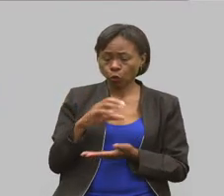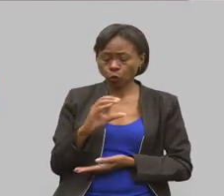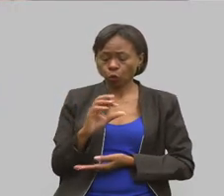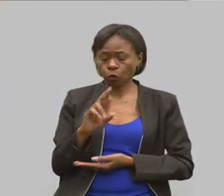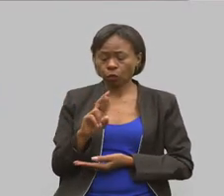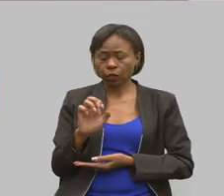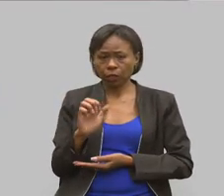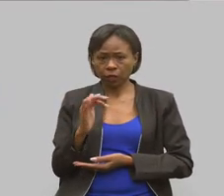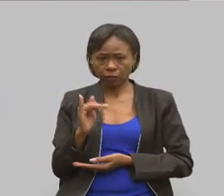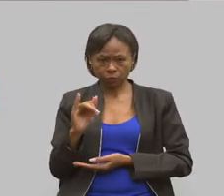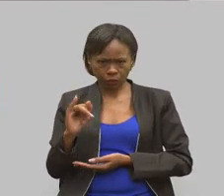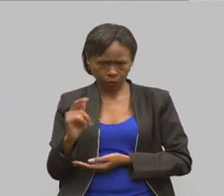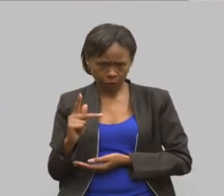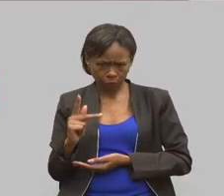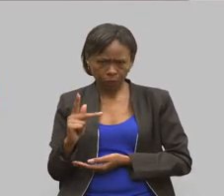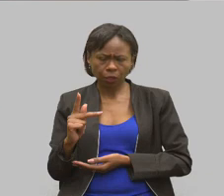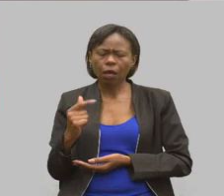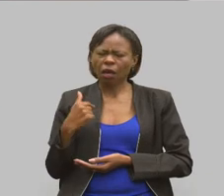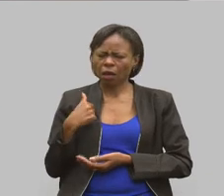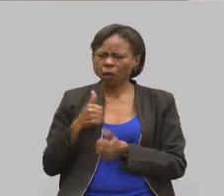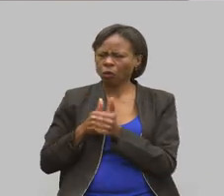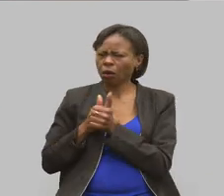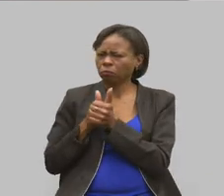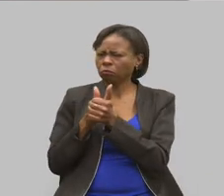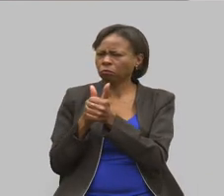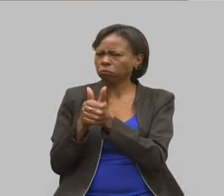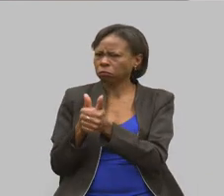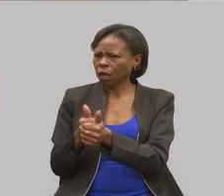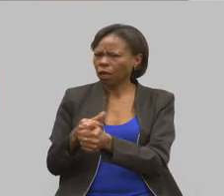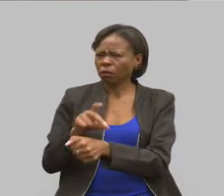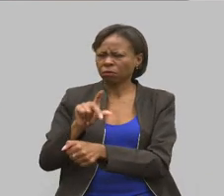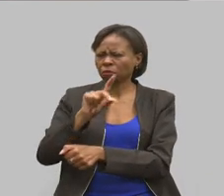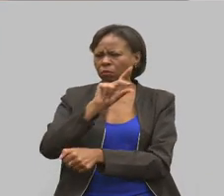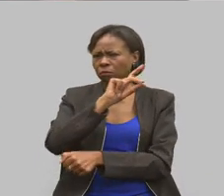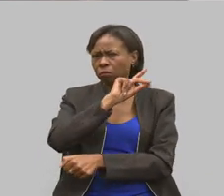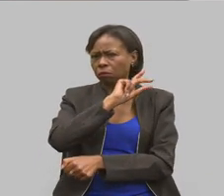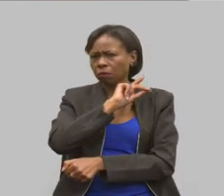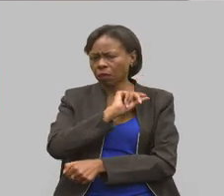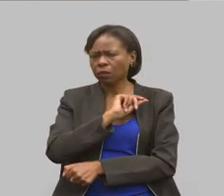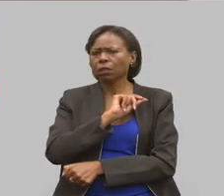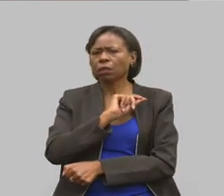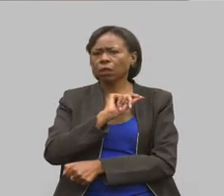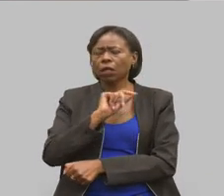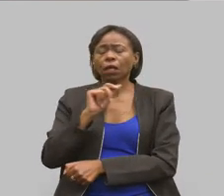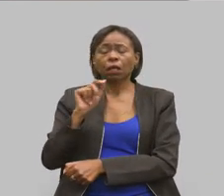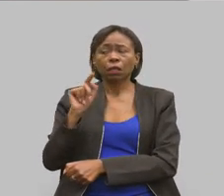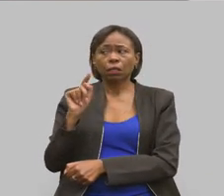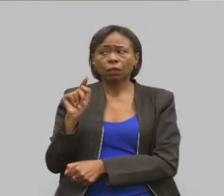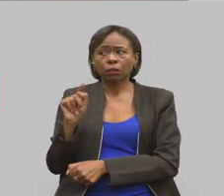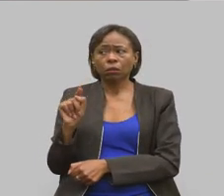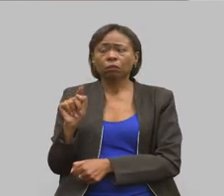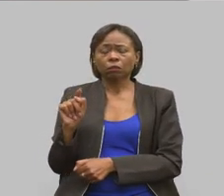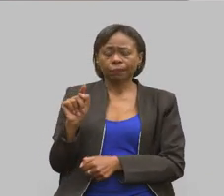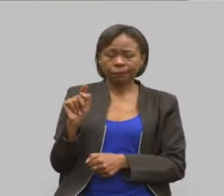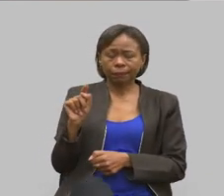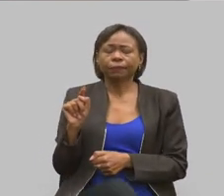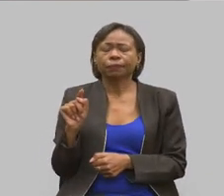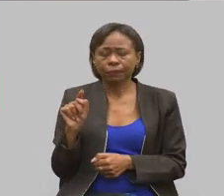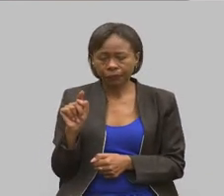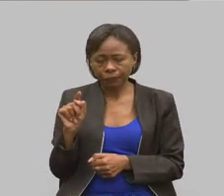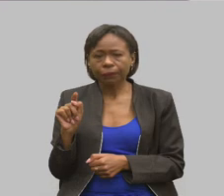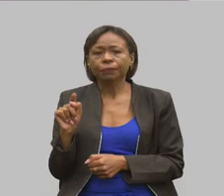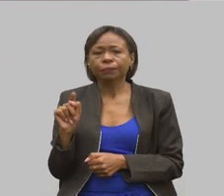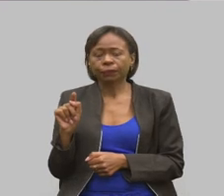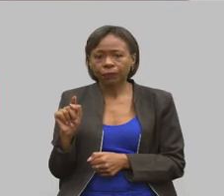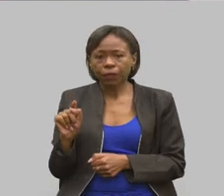do seu trabalho eu acompanho o Crefito antes da sua gestão e ao longo do que você vem fazendo para essa